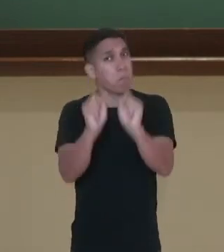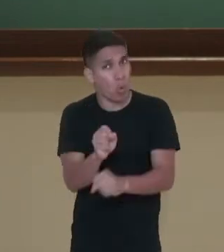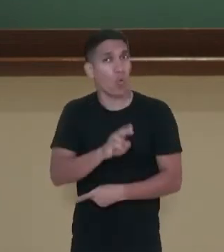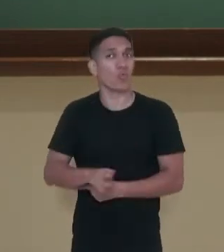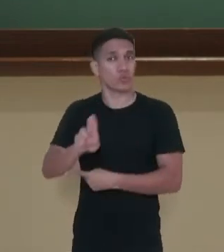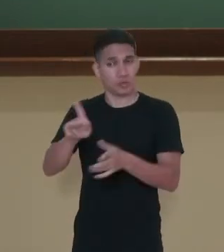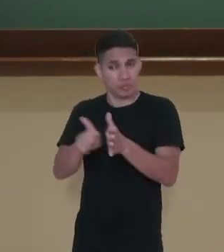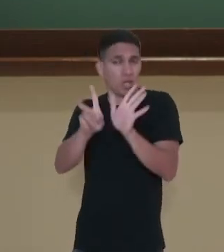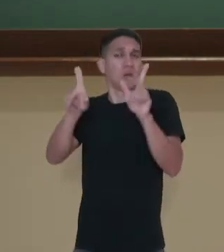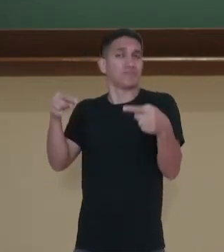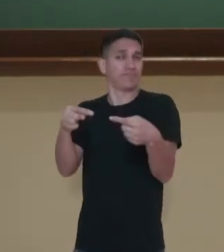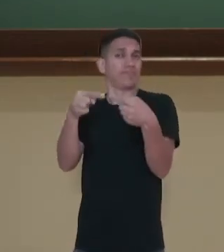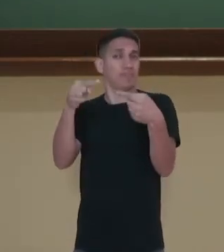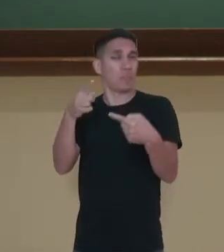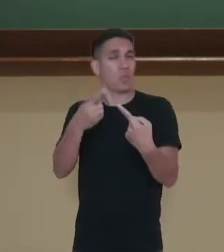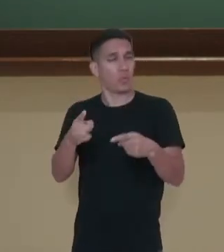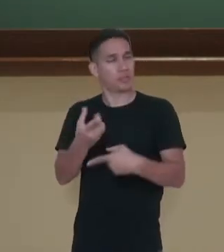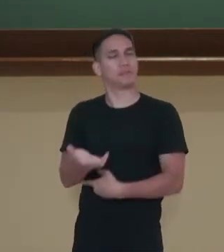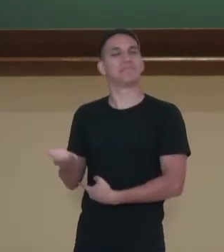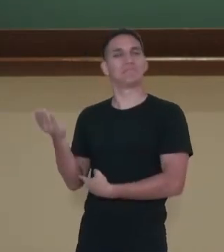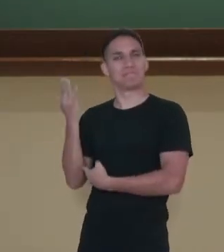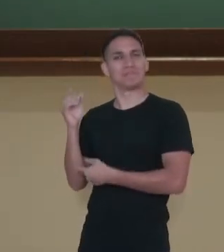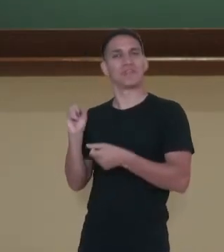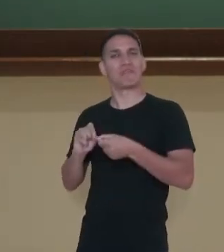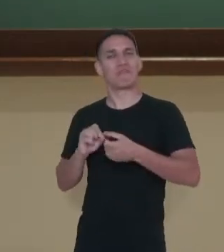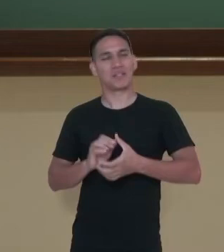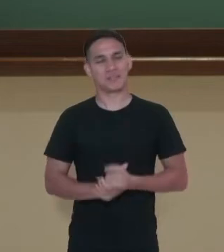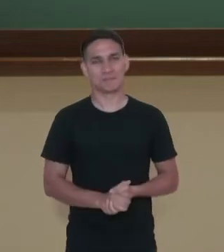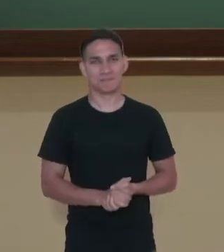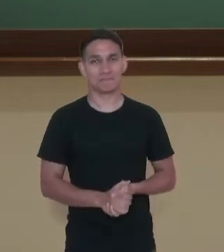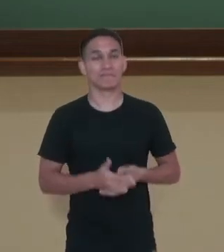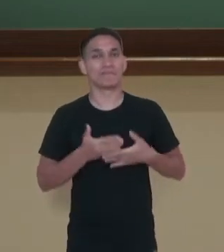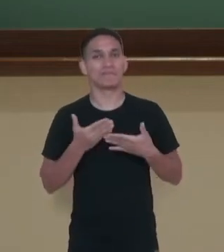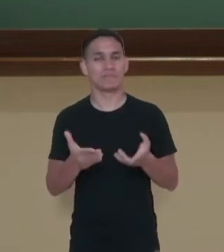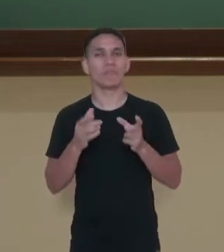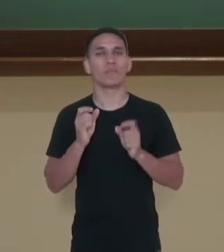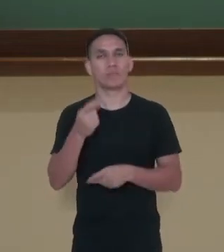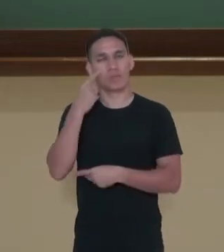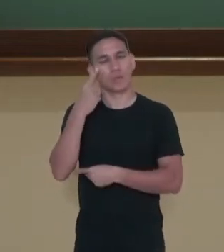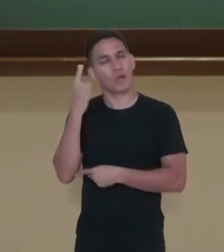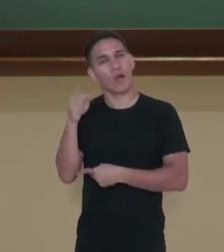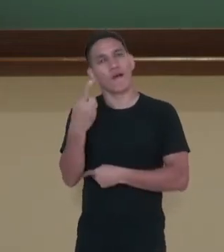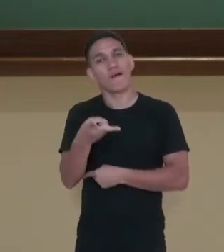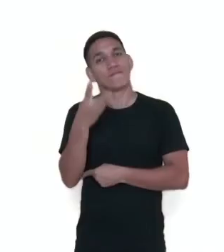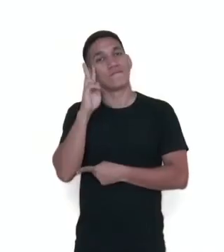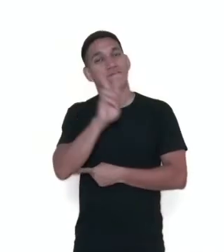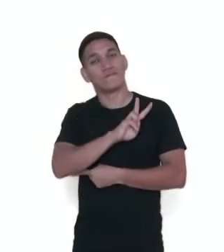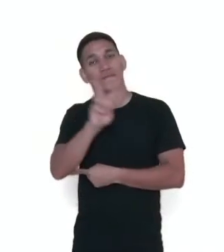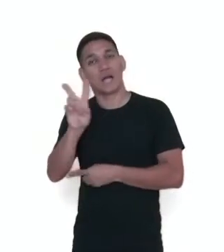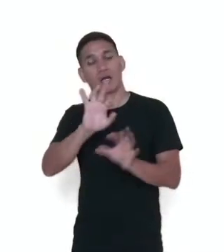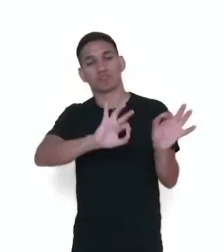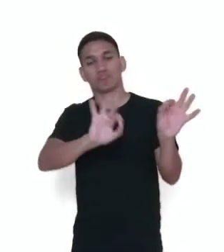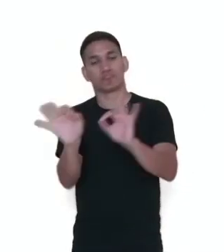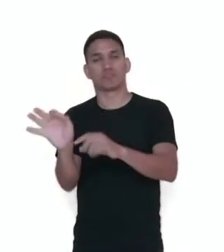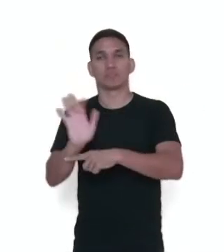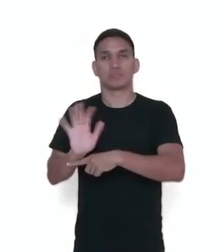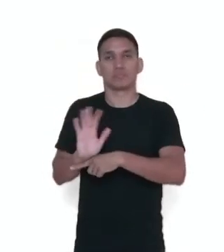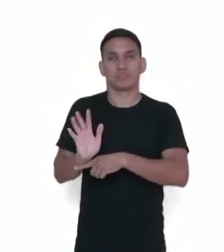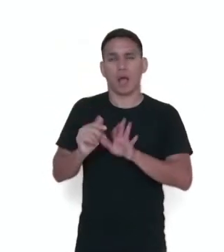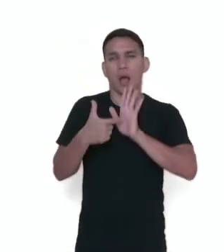instrumento musical? Pois é. Bom, vamos assistir então